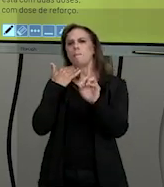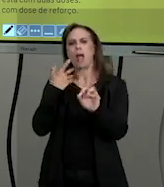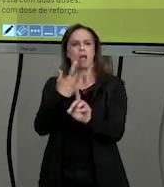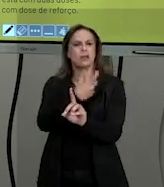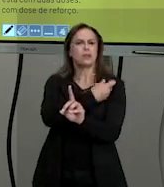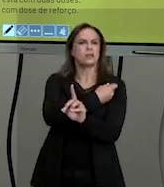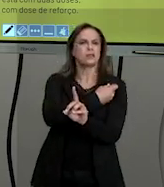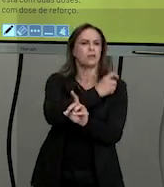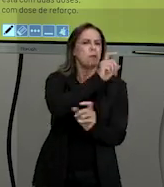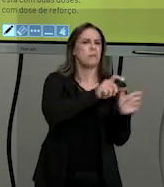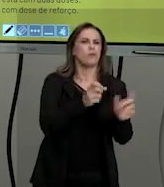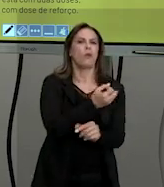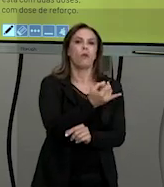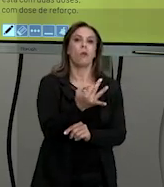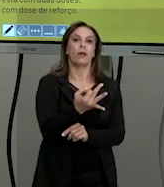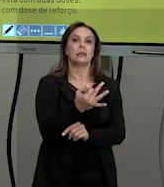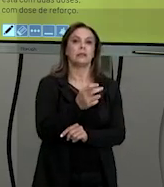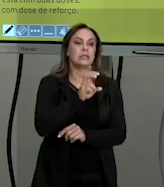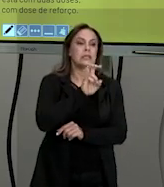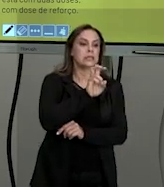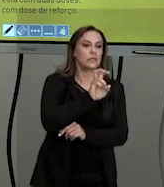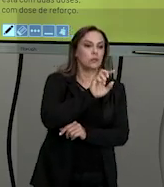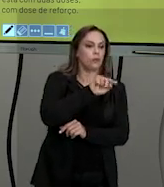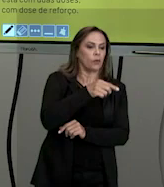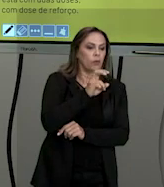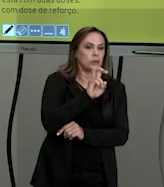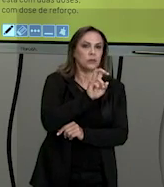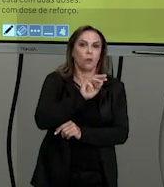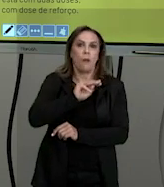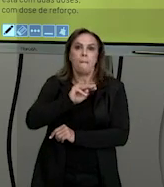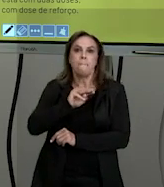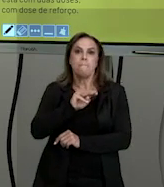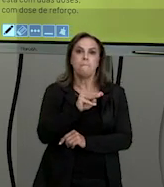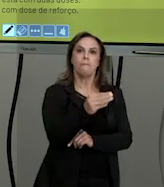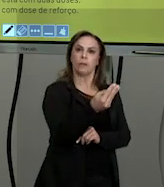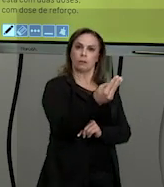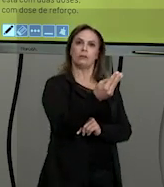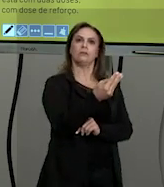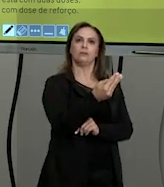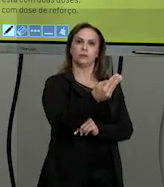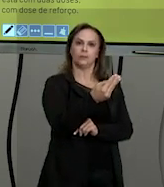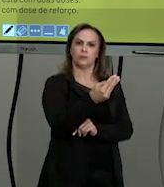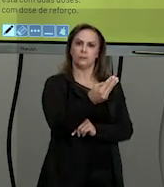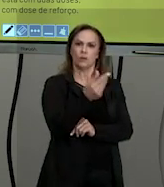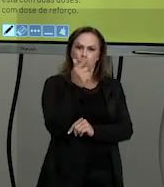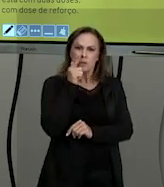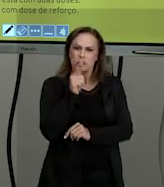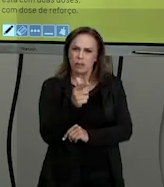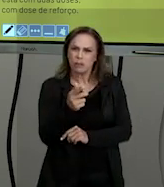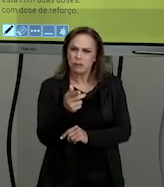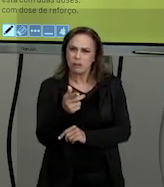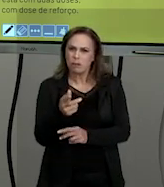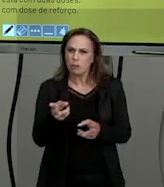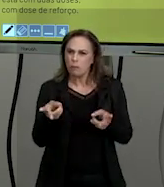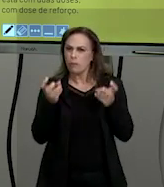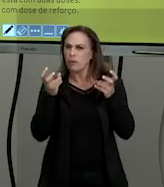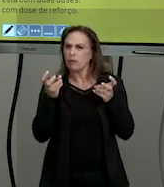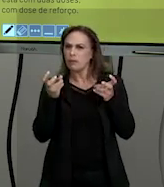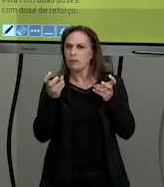5,5 milhões. Conseguem perceber? 5,5 milhões, né? Um